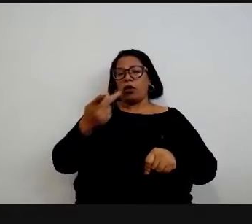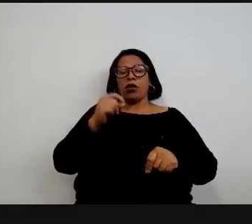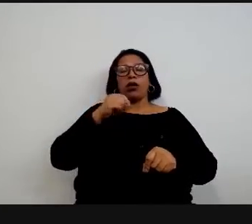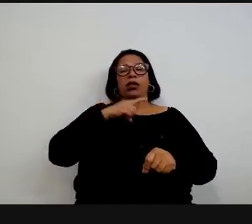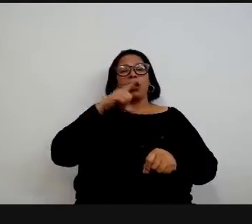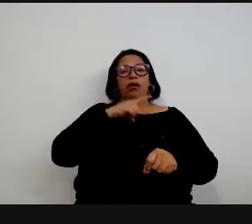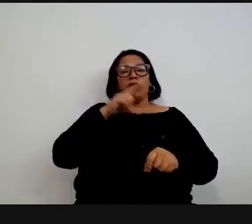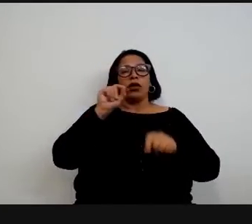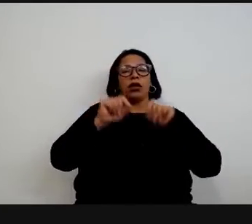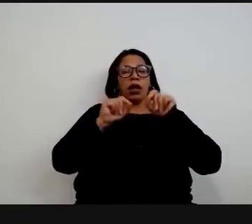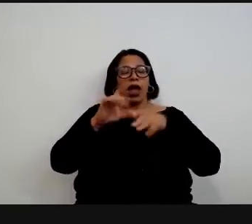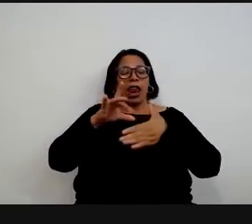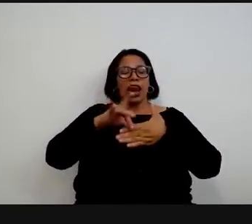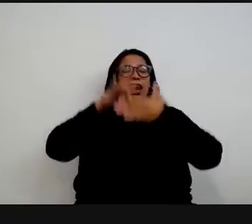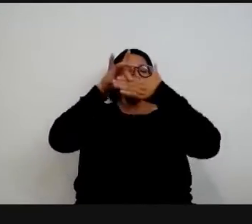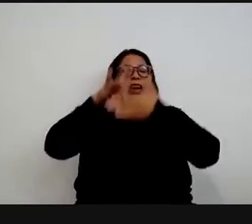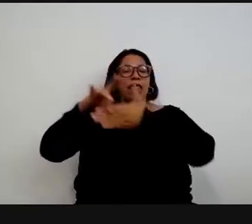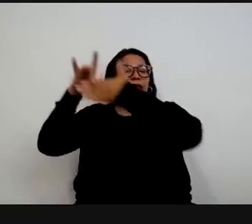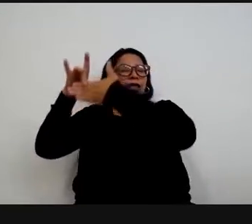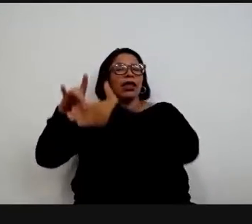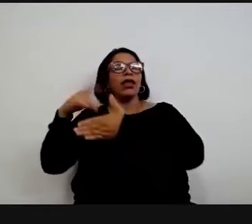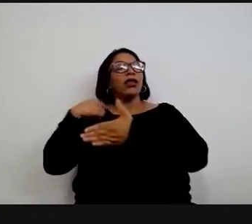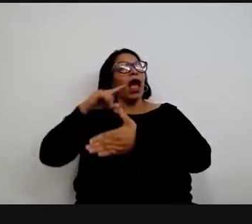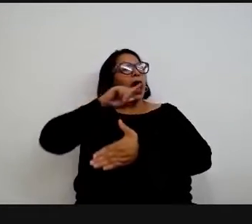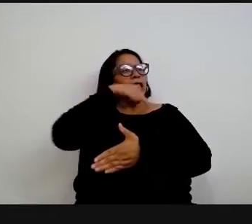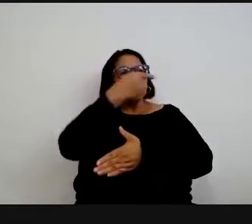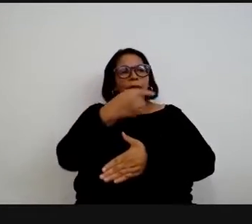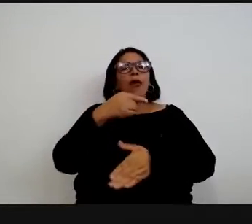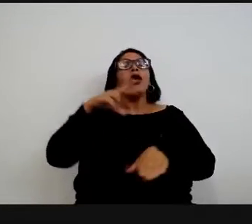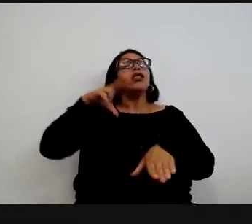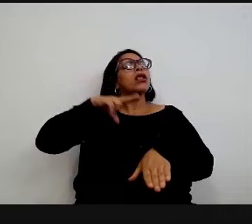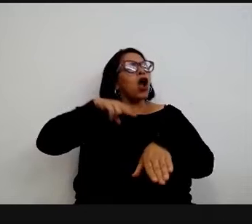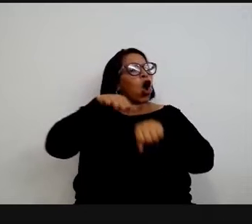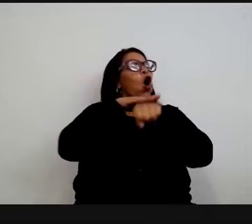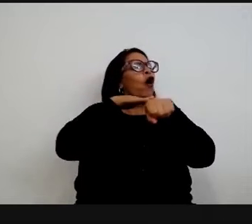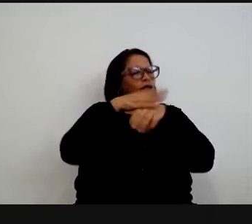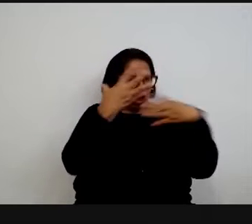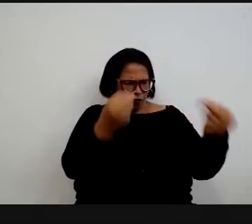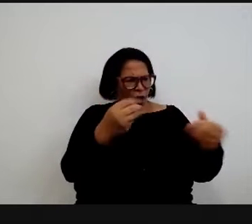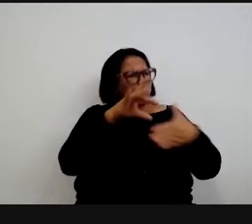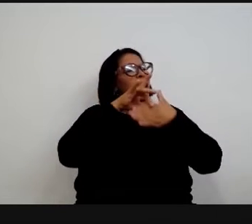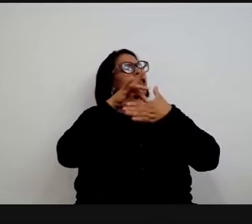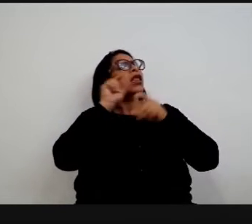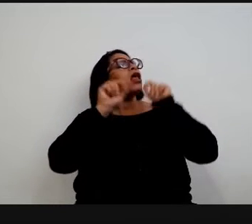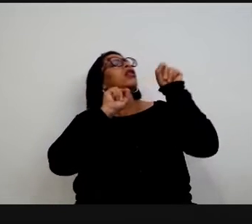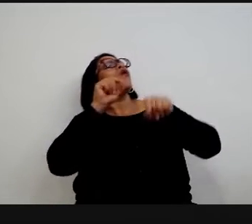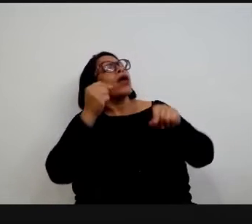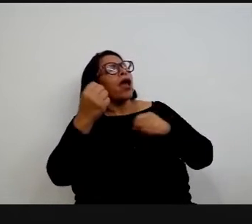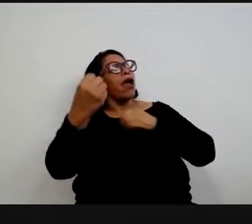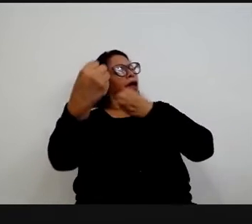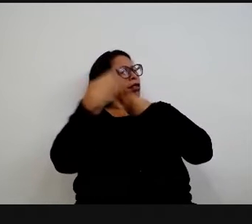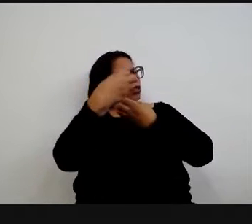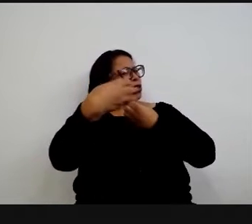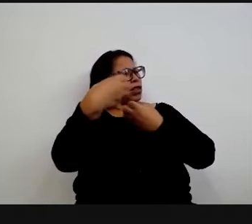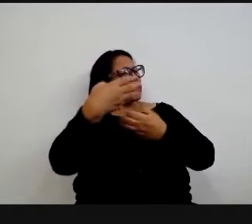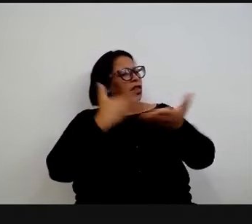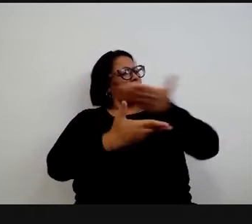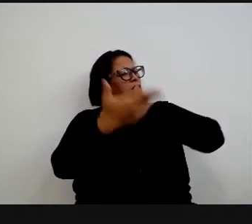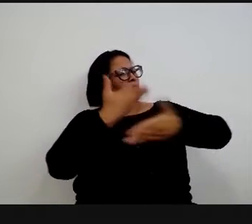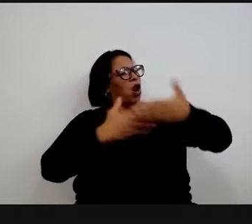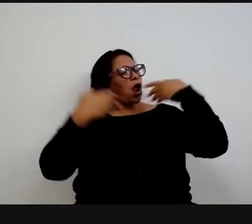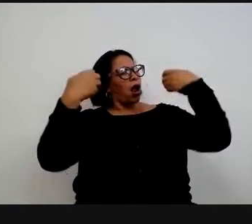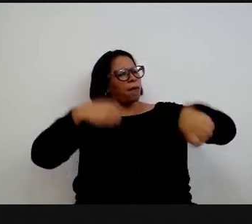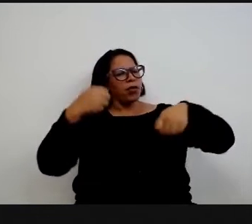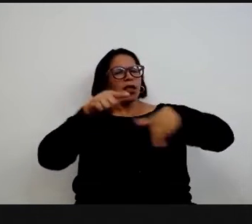cooperação aí para essa questão de liderança. Depois eu já vou falar com ele. Leonardo, como é que é isso aí? Vamos, né, fazer essa troca, porque a gente